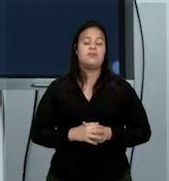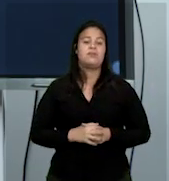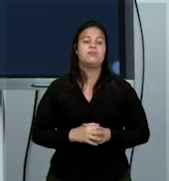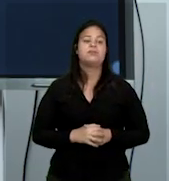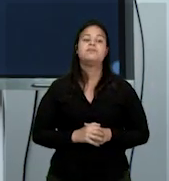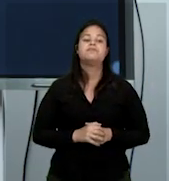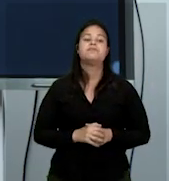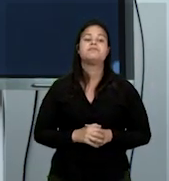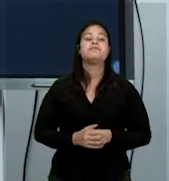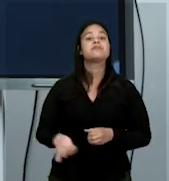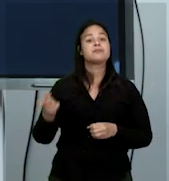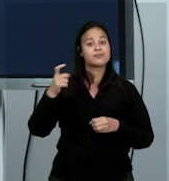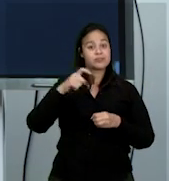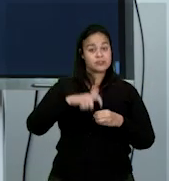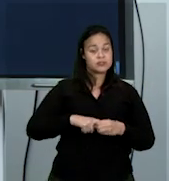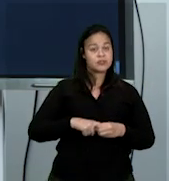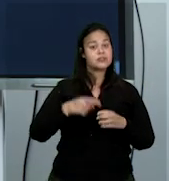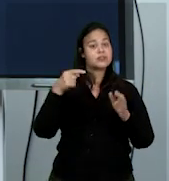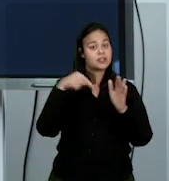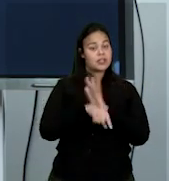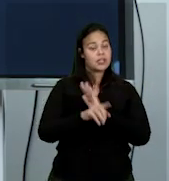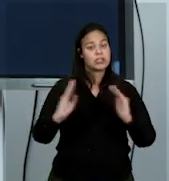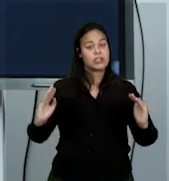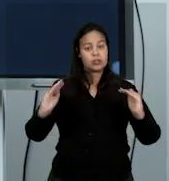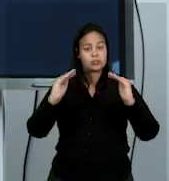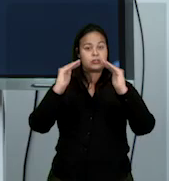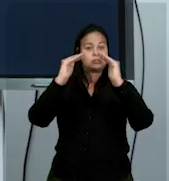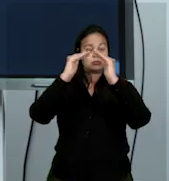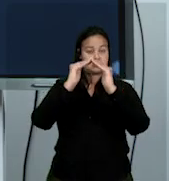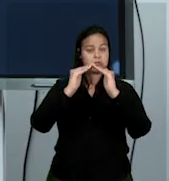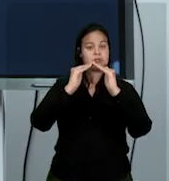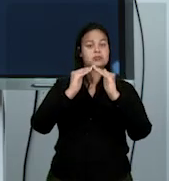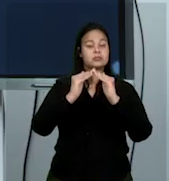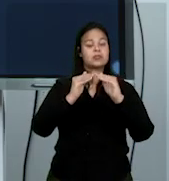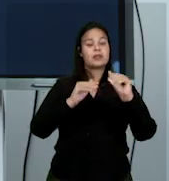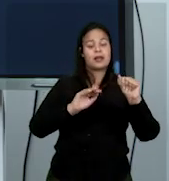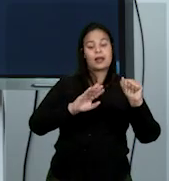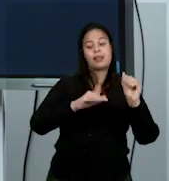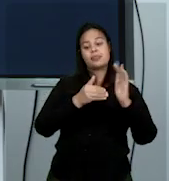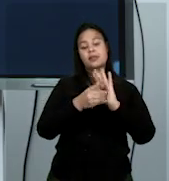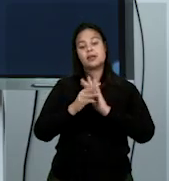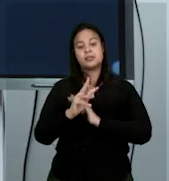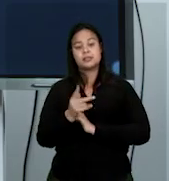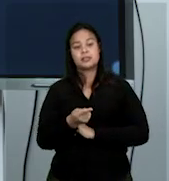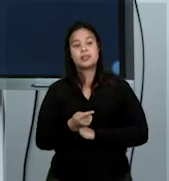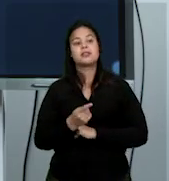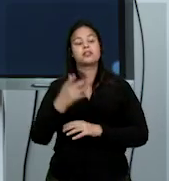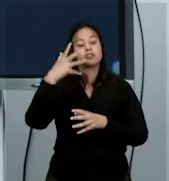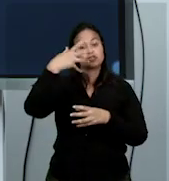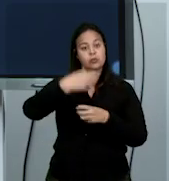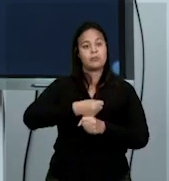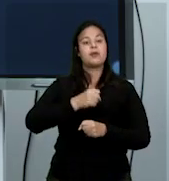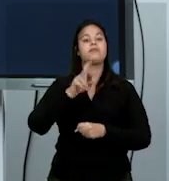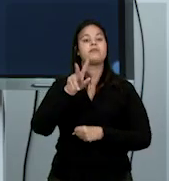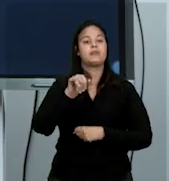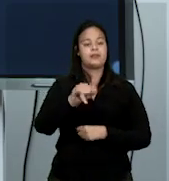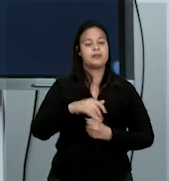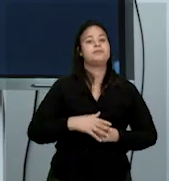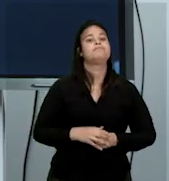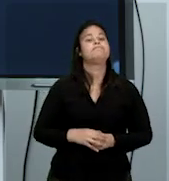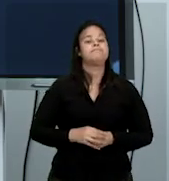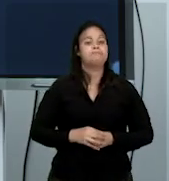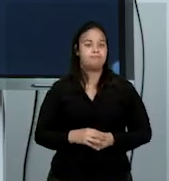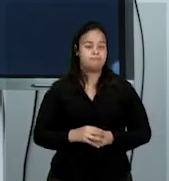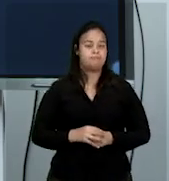E voltando aí na nossa questão do telhado, eu quero de A até H, justamente agora eu vou calcular esse daqui, ó. Eu vou calcular